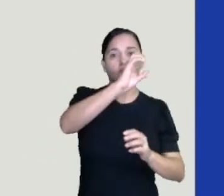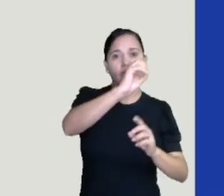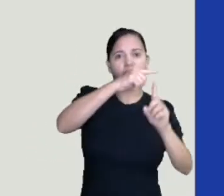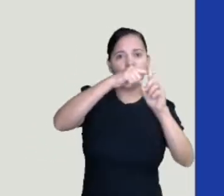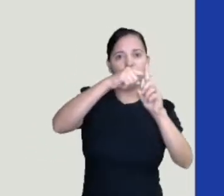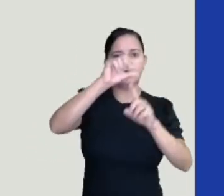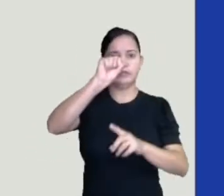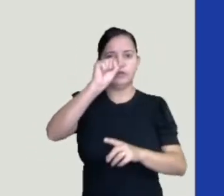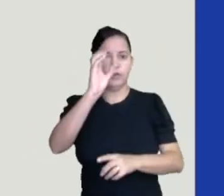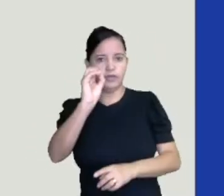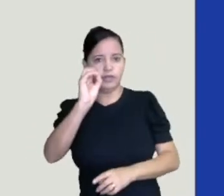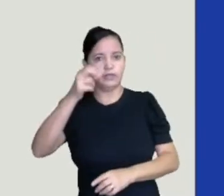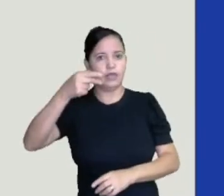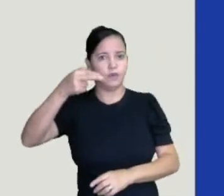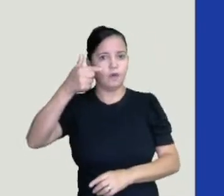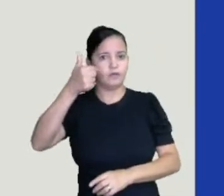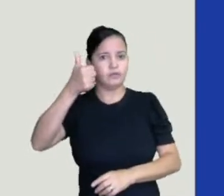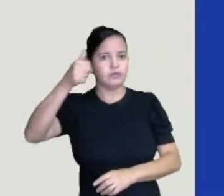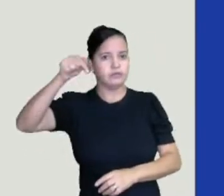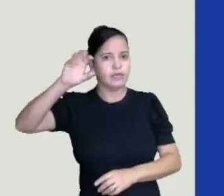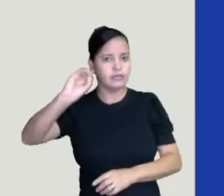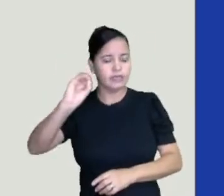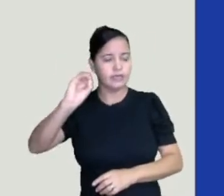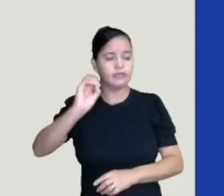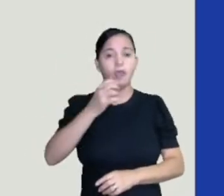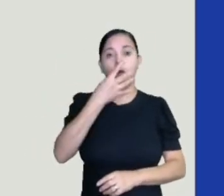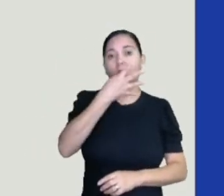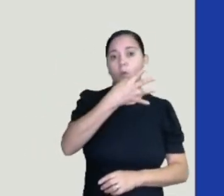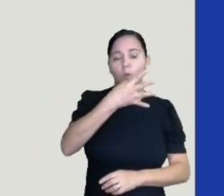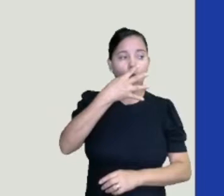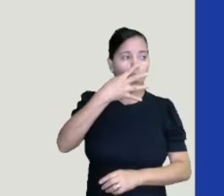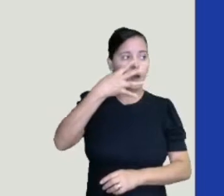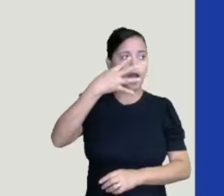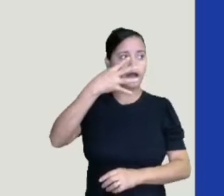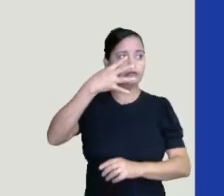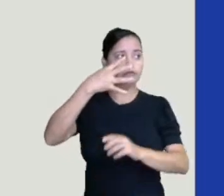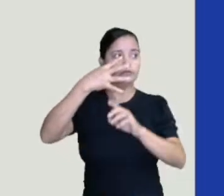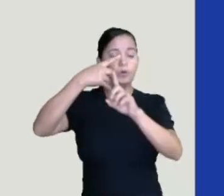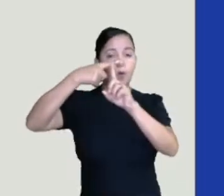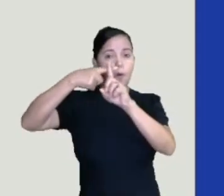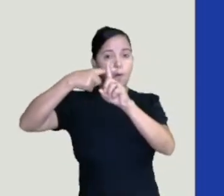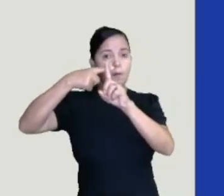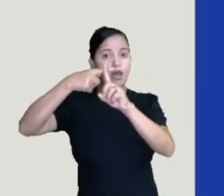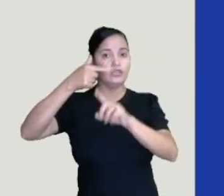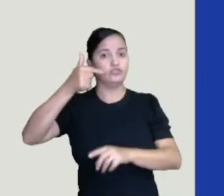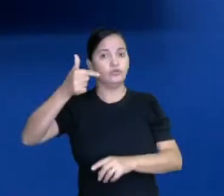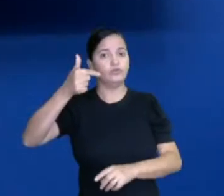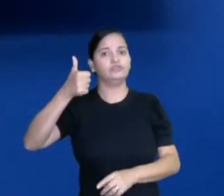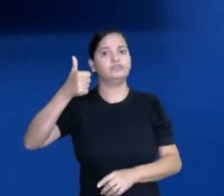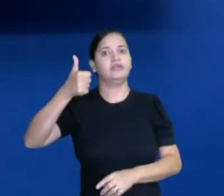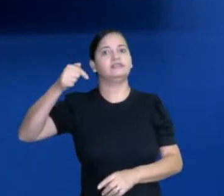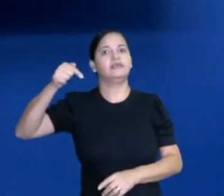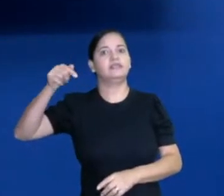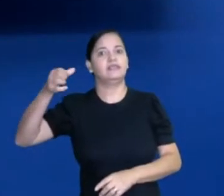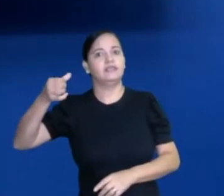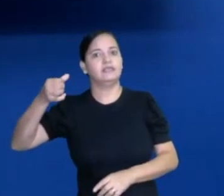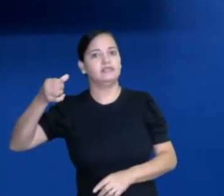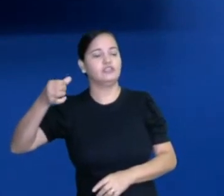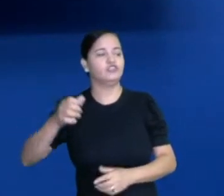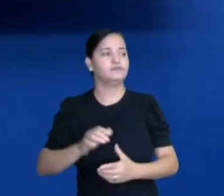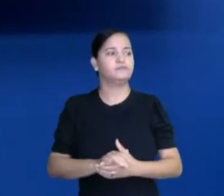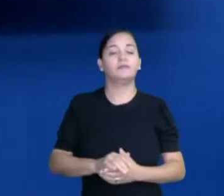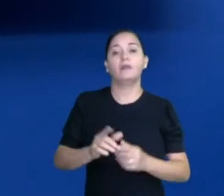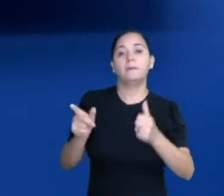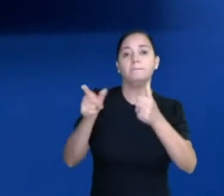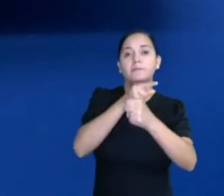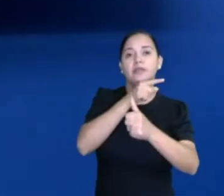80, 170. 4 mais 2, 176. Então, primeiro as